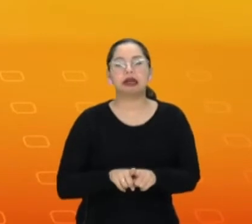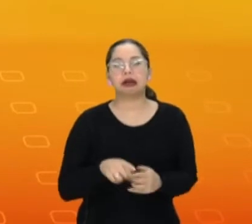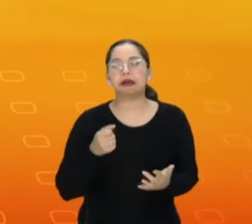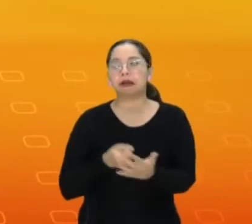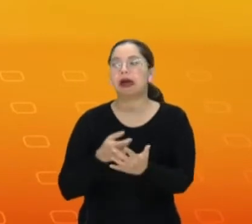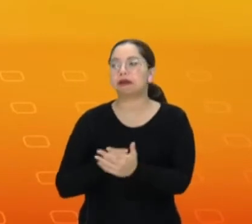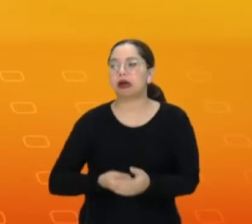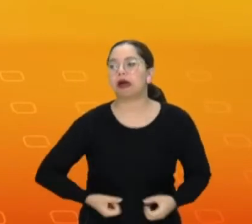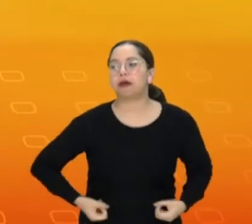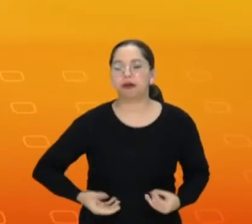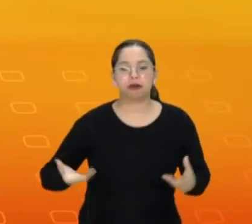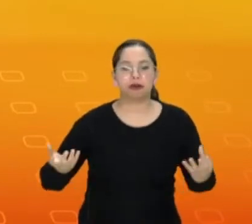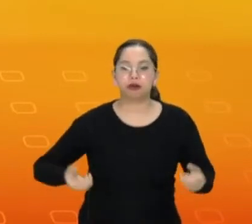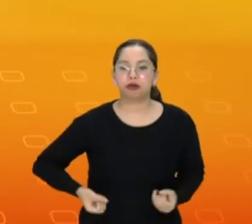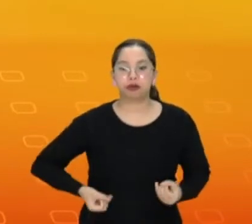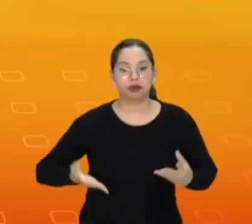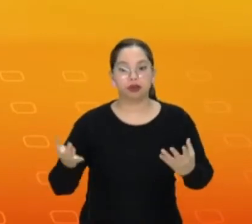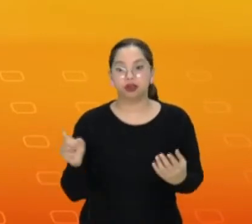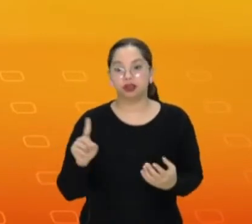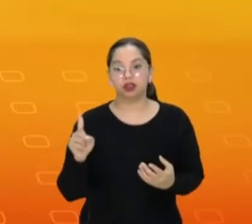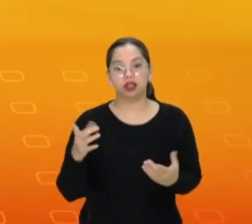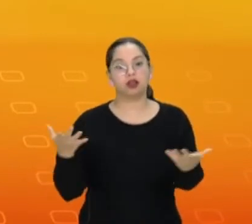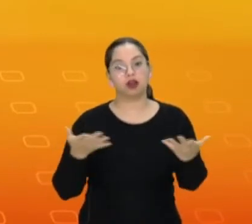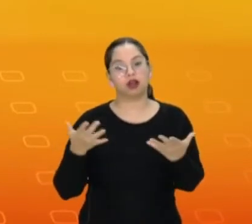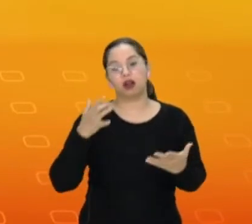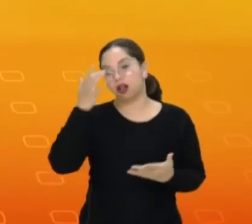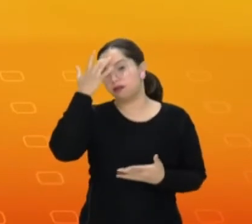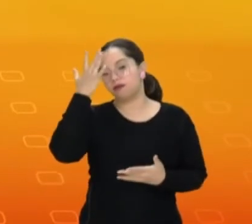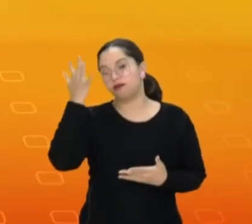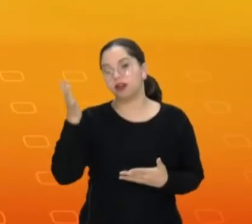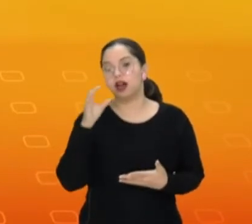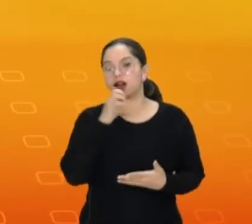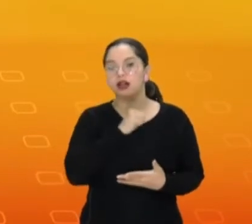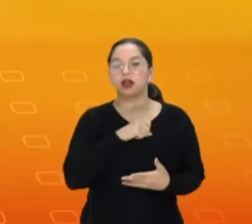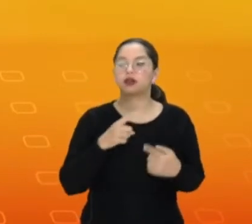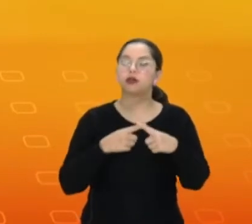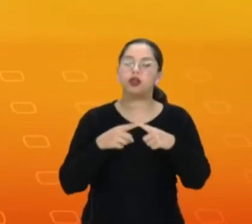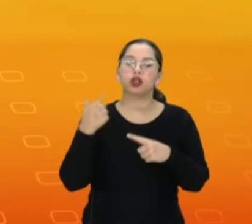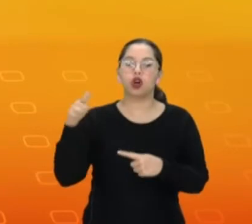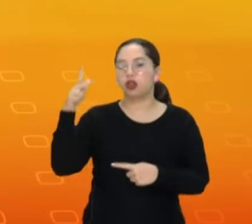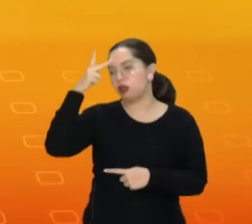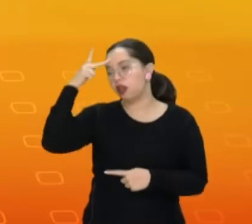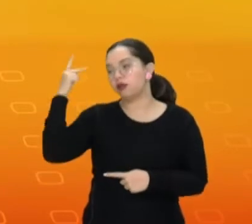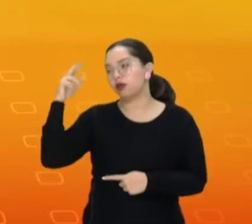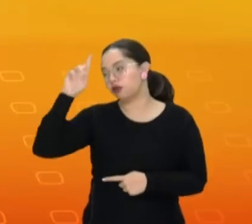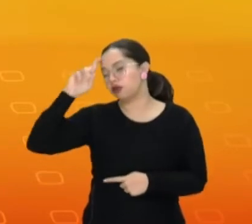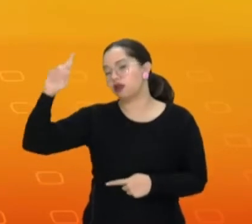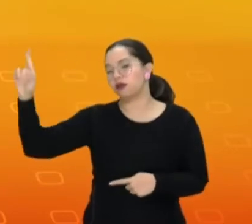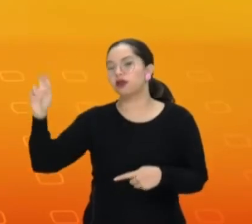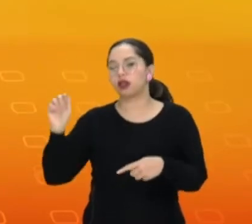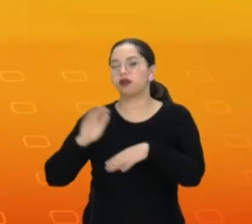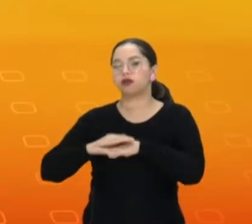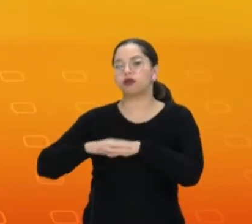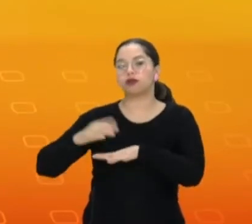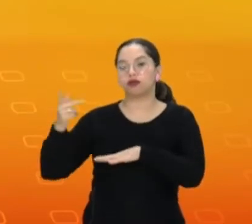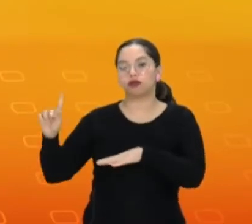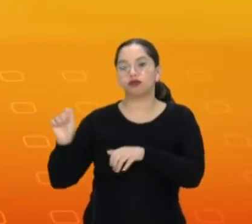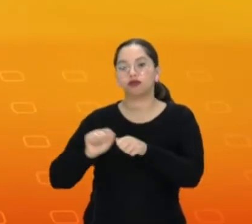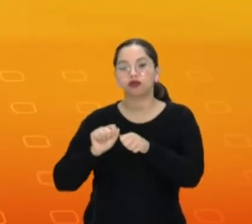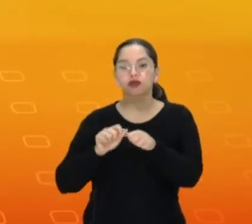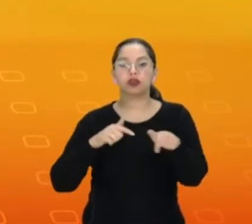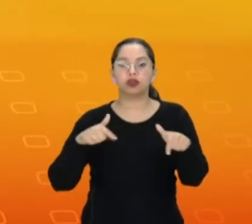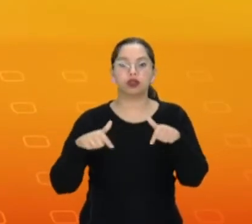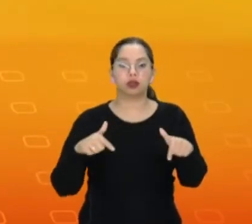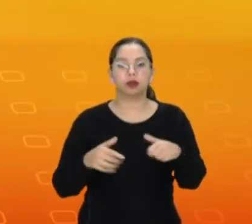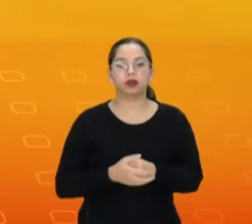esses acentos você viu já tem gente especializada lá para fazer todo esse meu trabalho em relação às oportunidades que que a